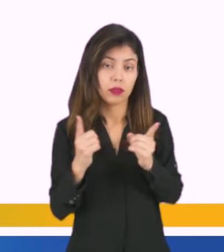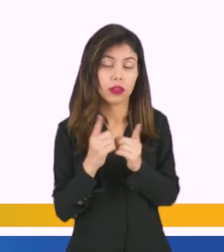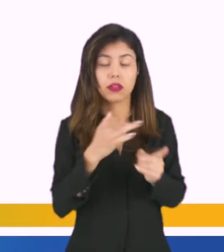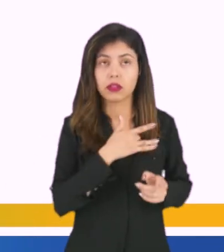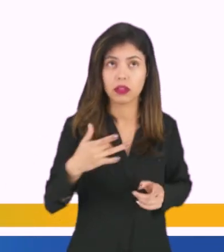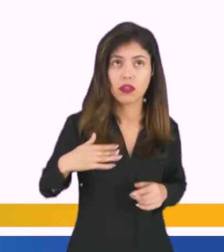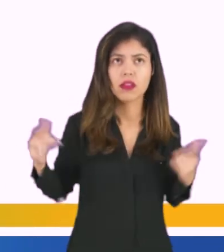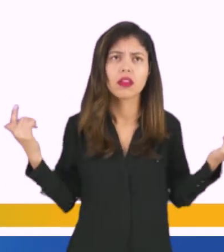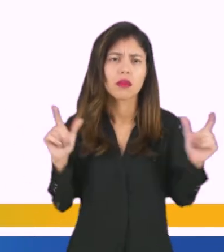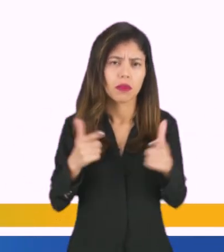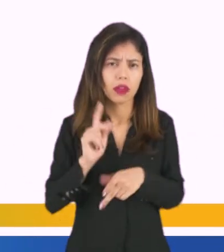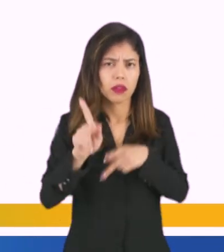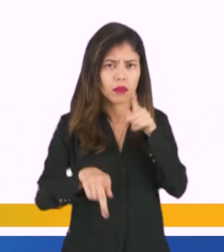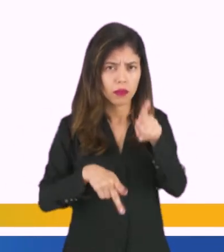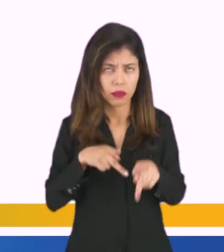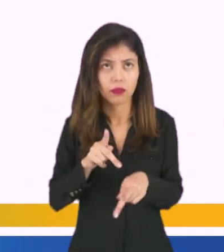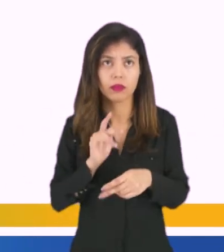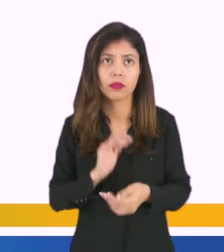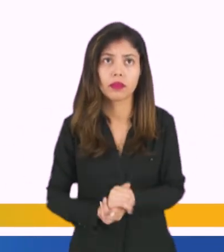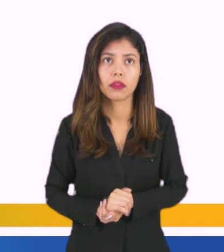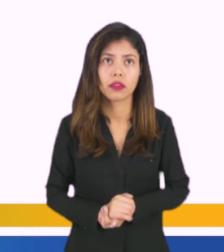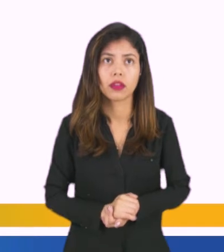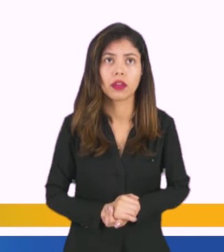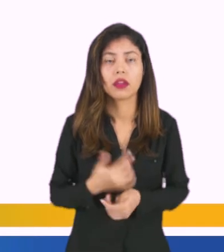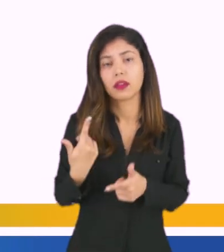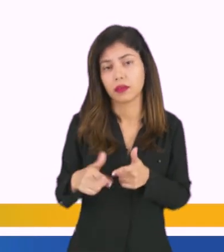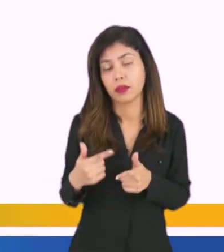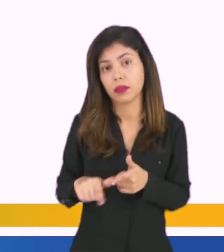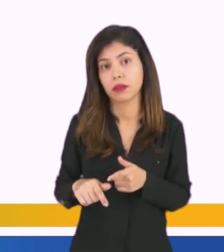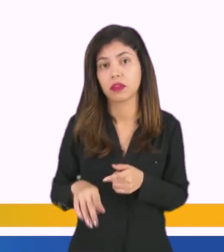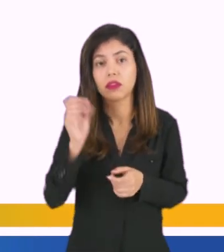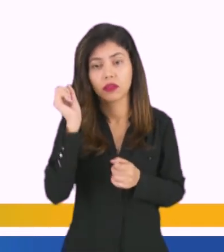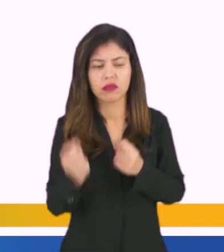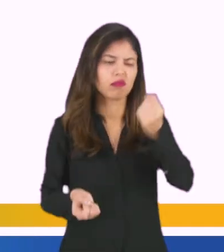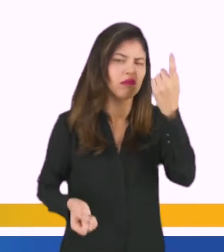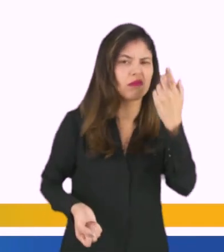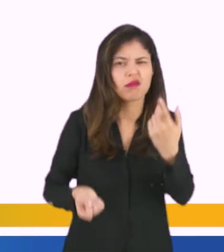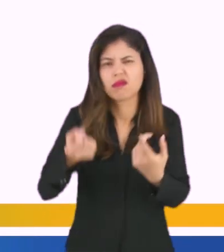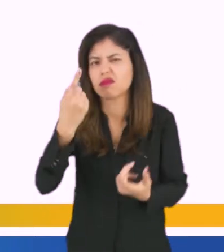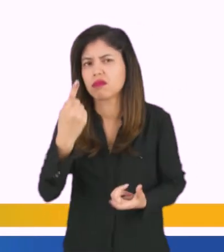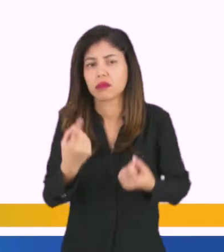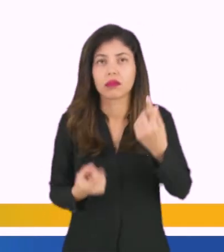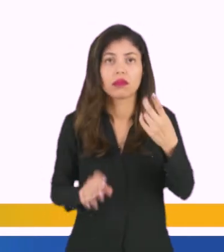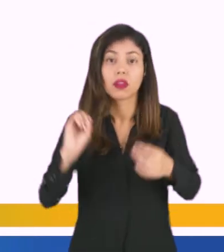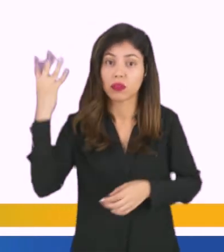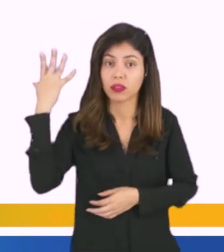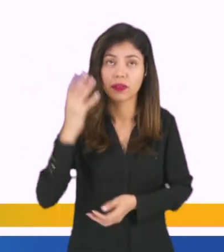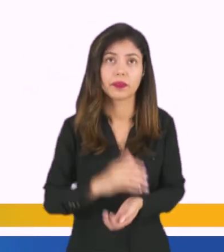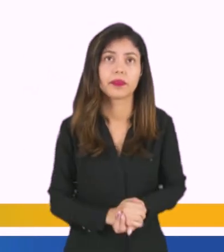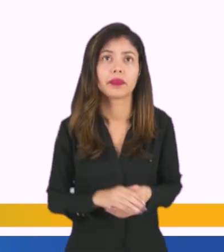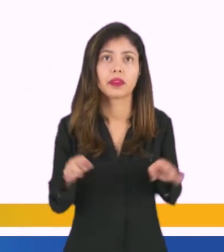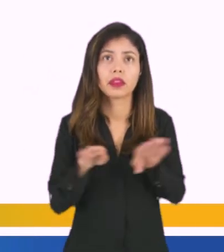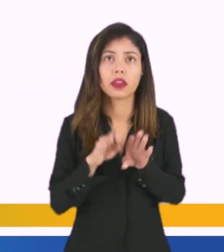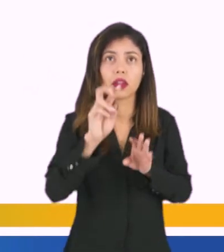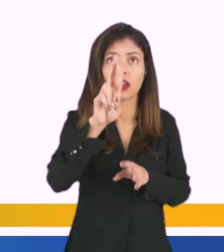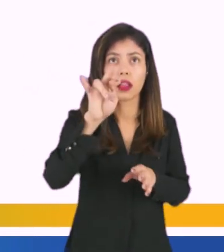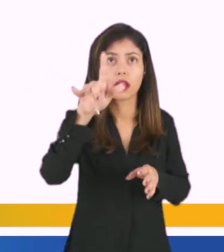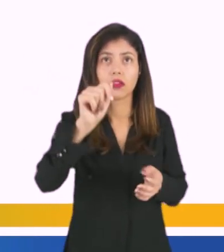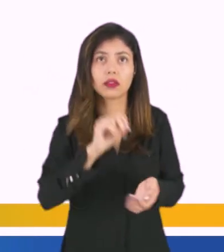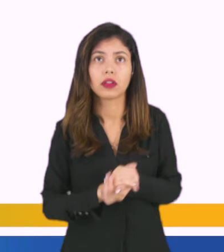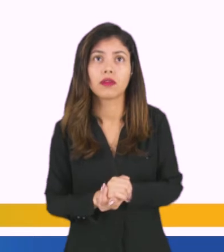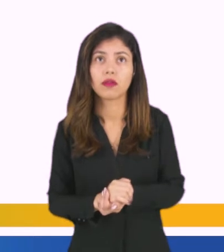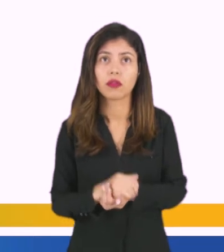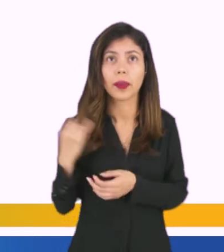pequenas populações e eventos raros. E os relativos, eles permitem a comparação e o levantamento de prioridades,